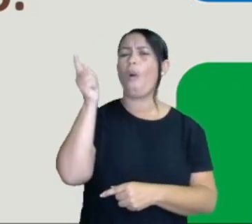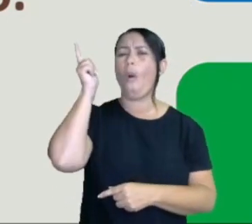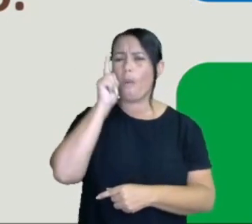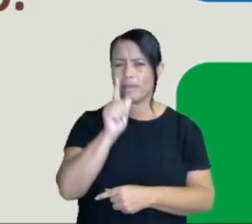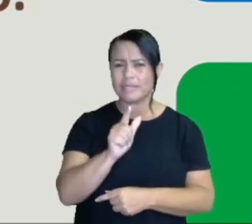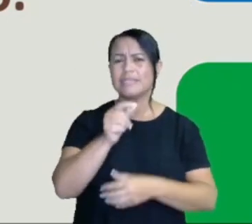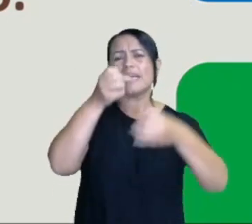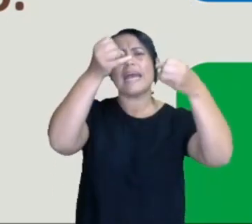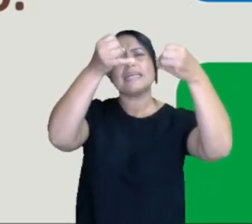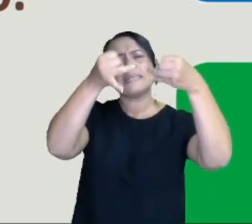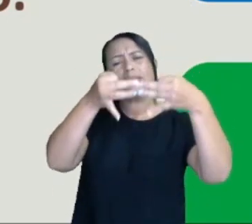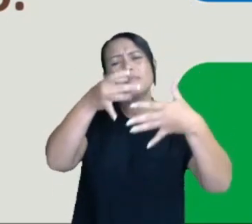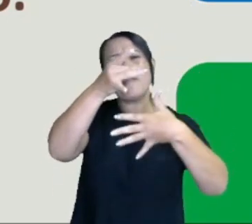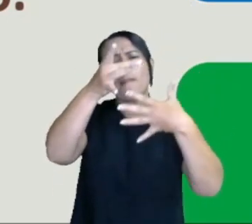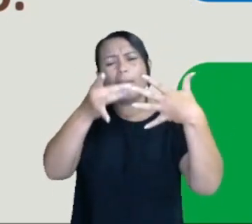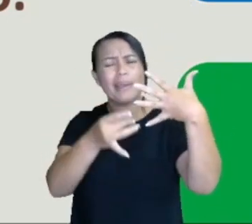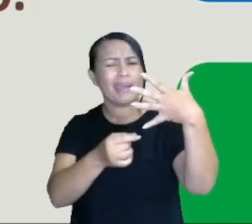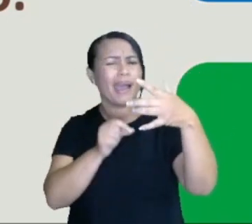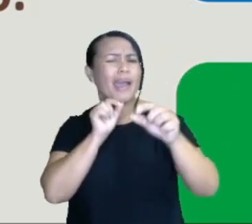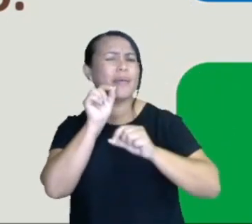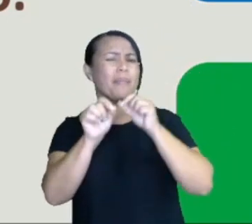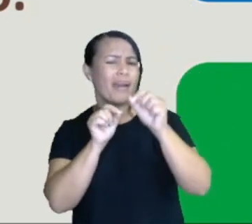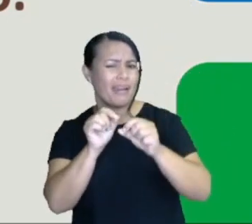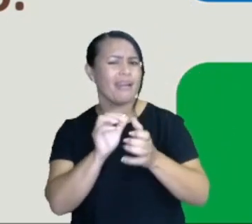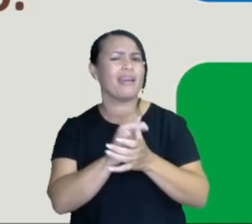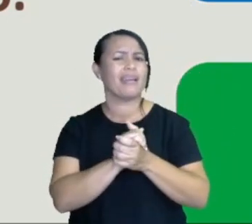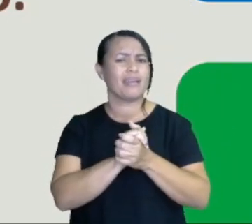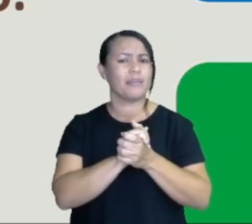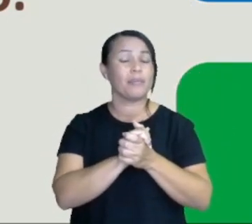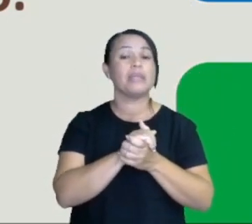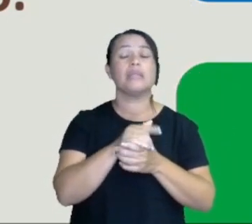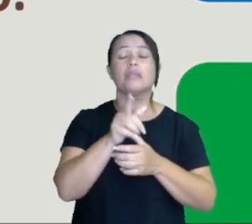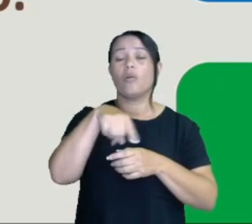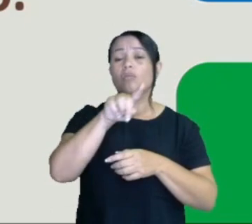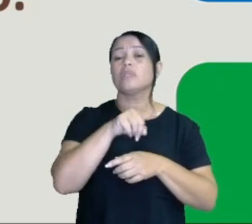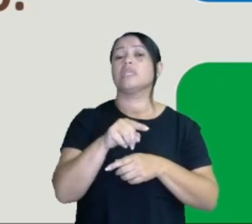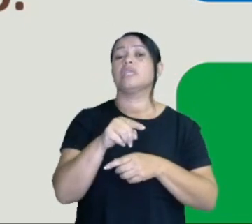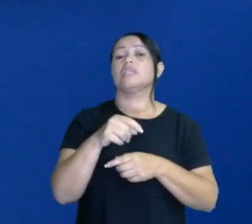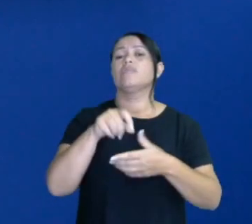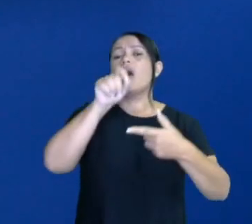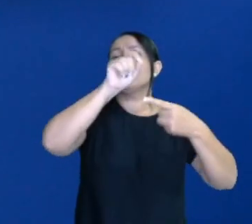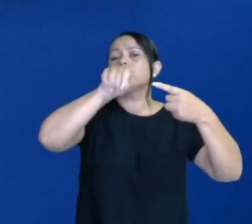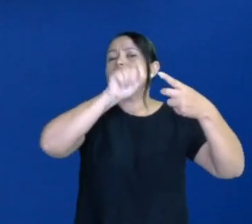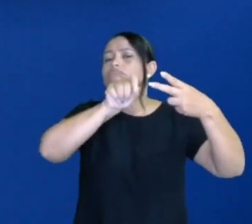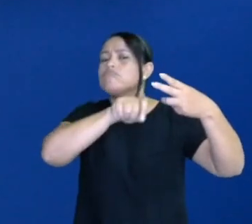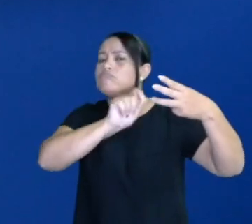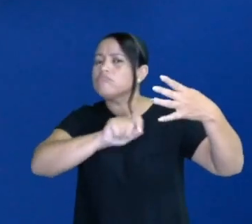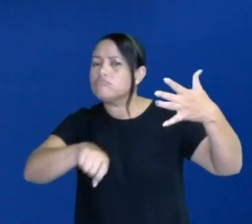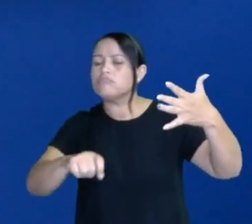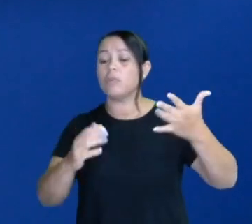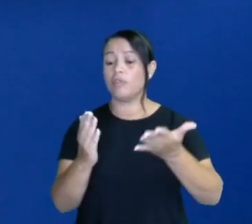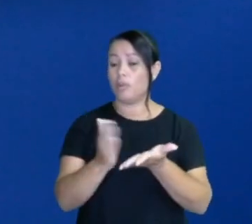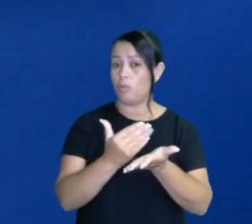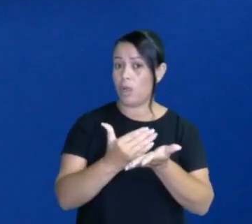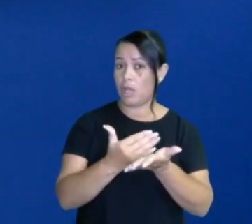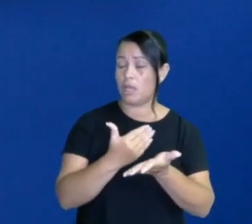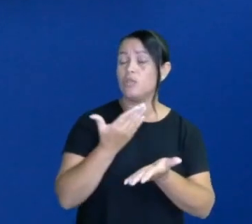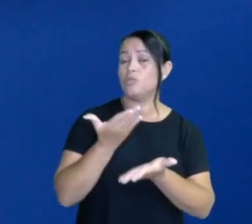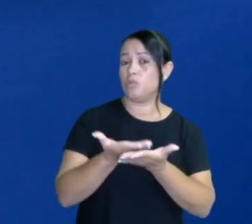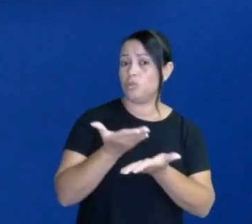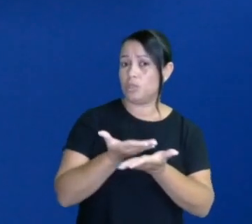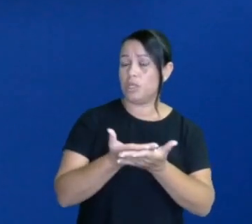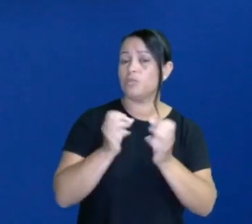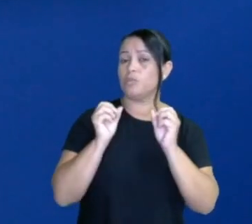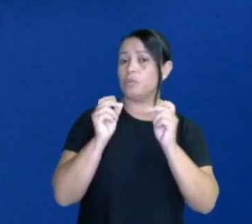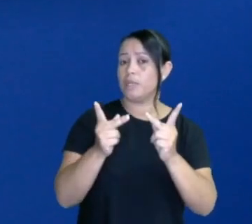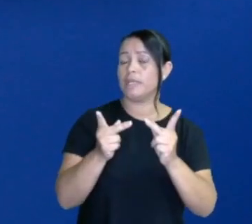conseguirá explicar o que é e para que serve? Então você vai fazer uma breve anotação aí no seu caderno sobre o que estudamos, tá